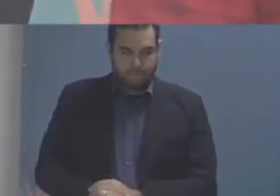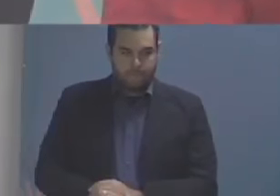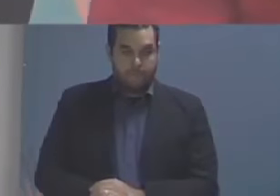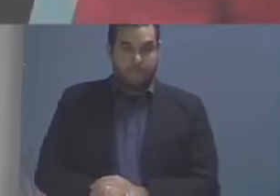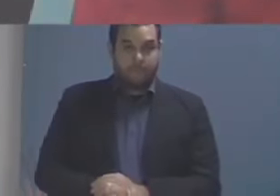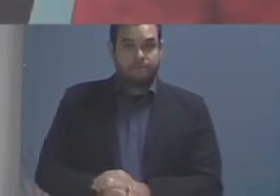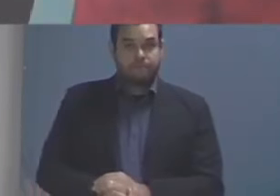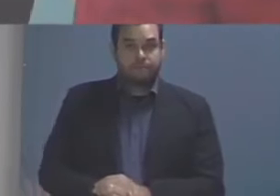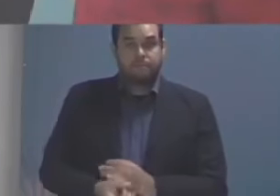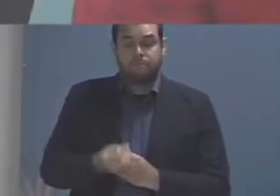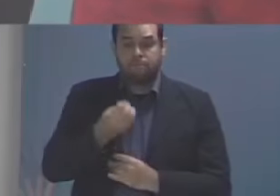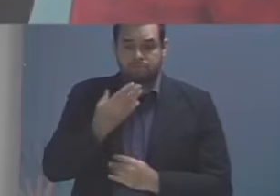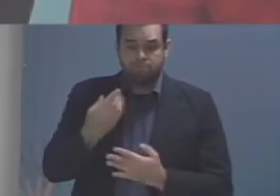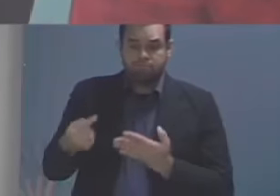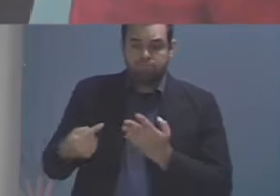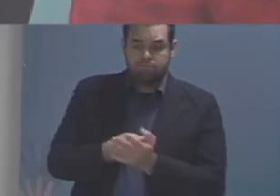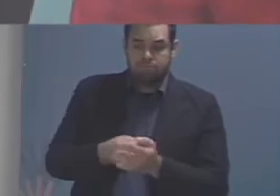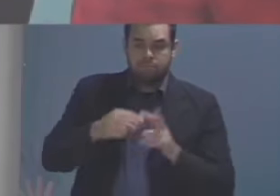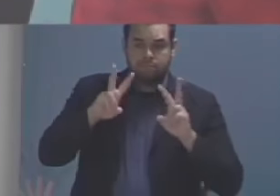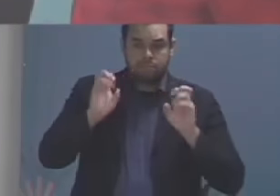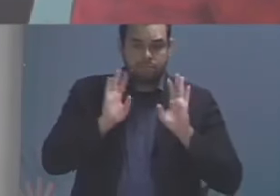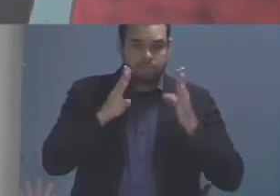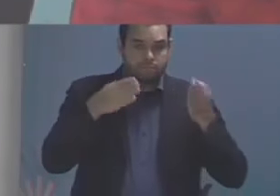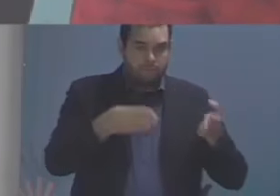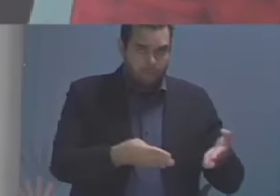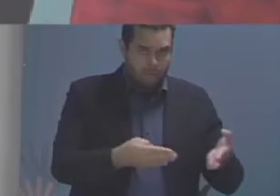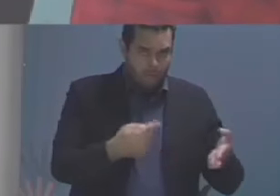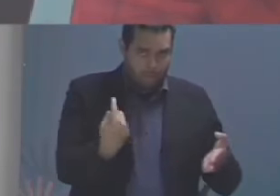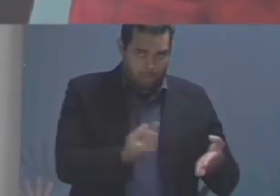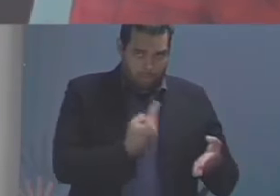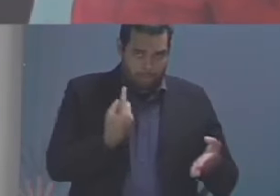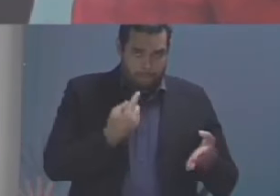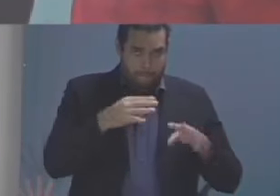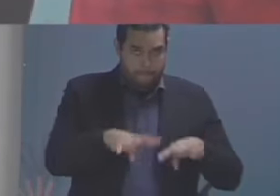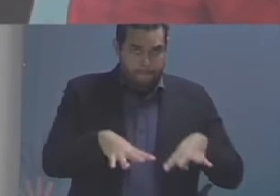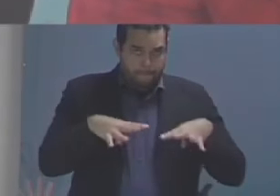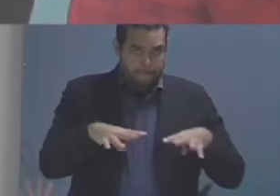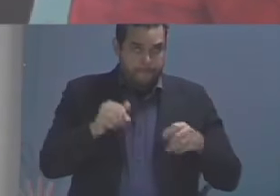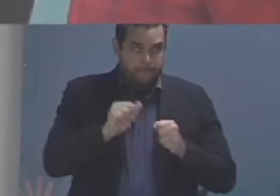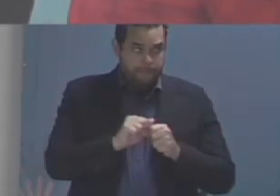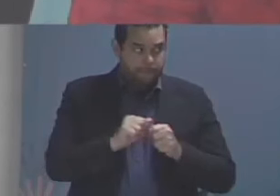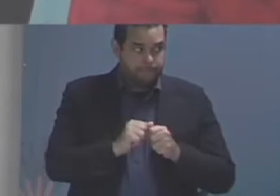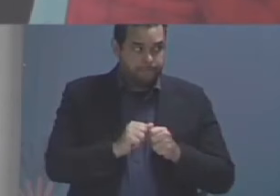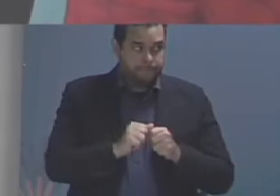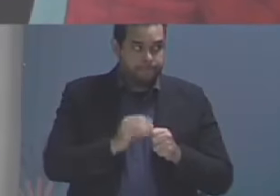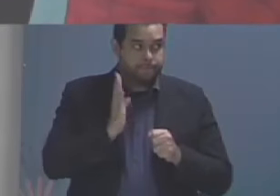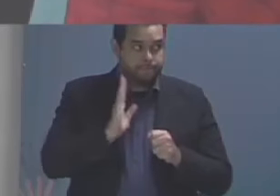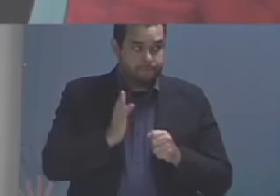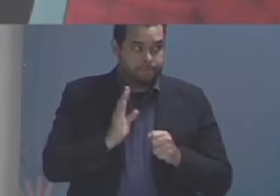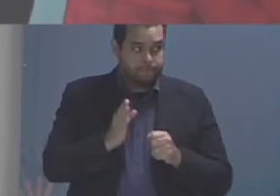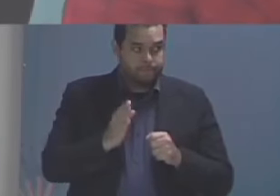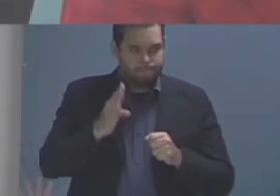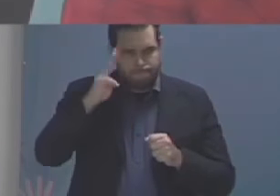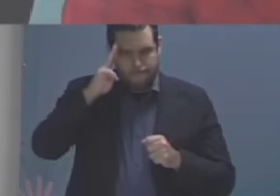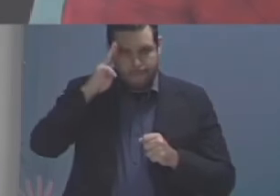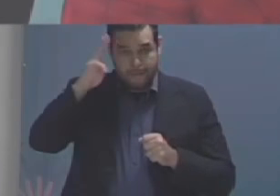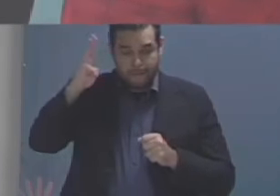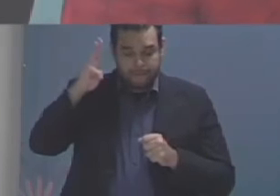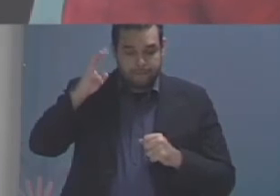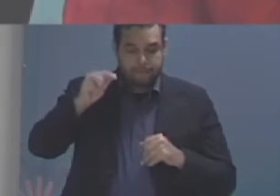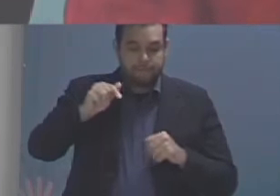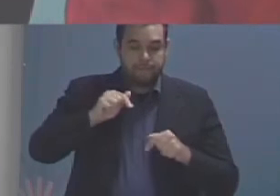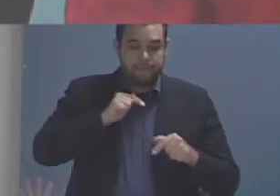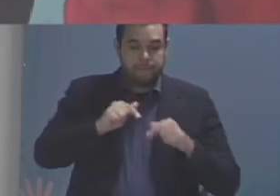Eu acho que essa pergunta remete a um fórum que nós, do Cuidar da Profissão, construímos e que ele é célula máter do